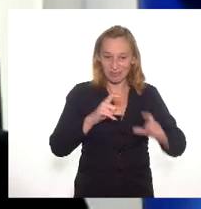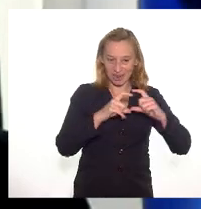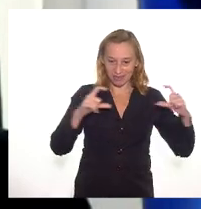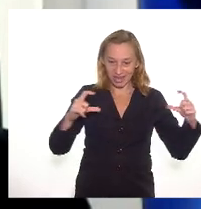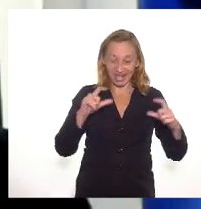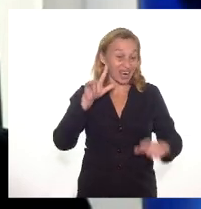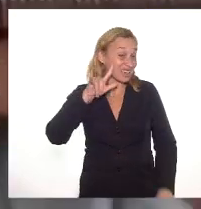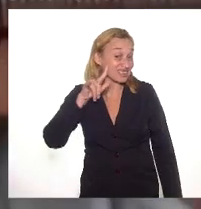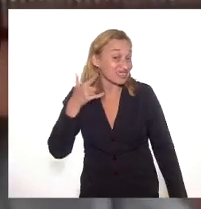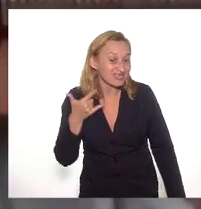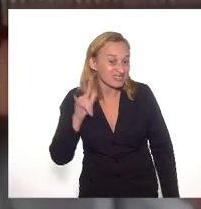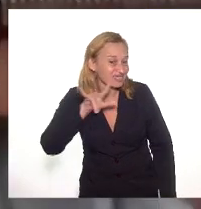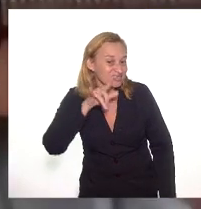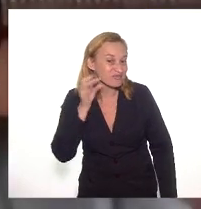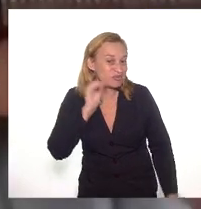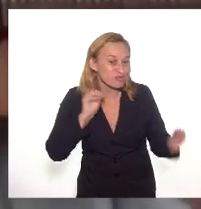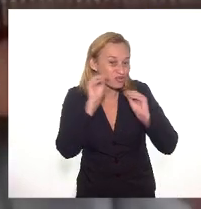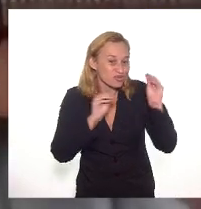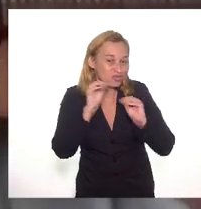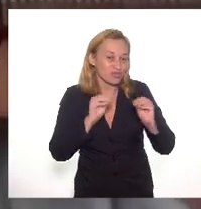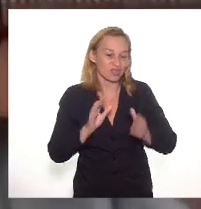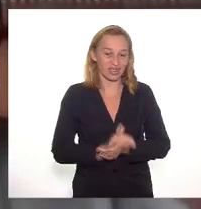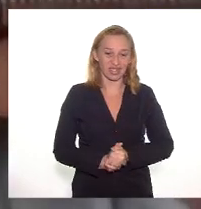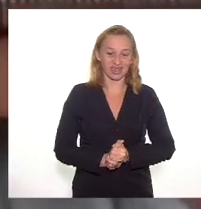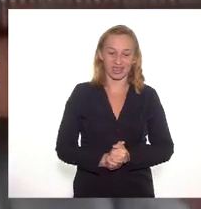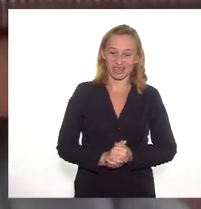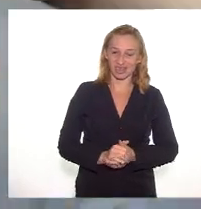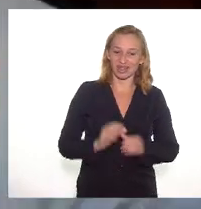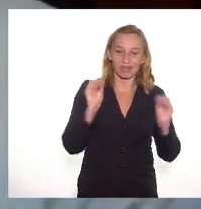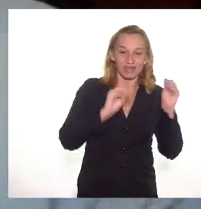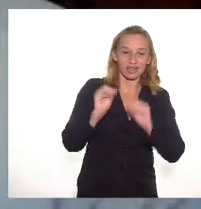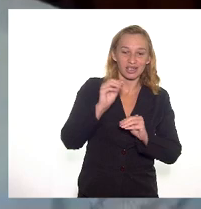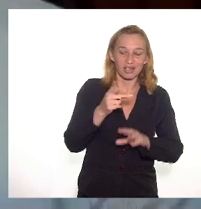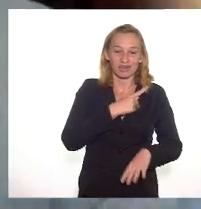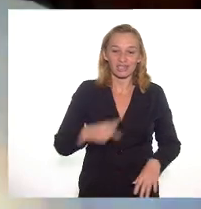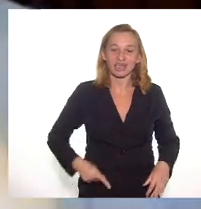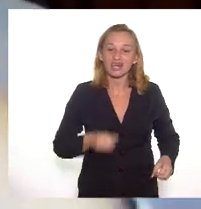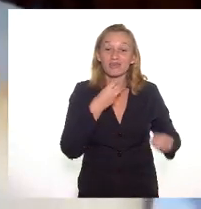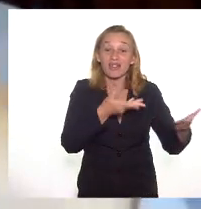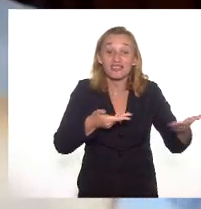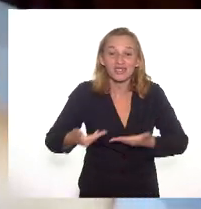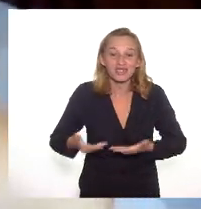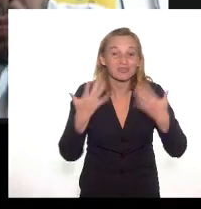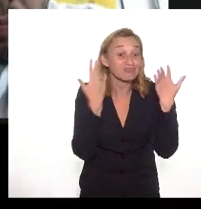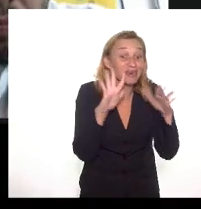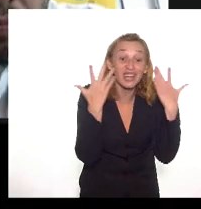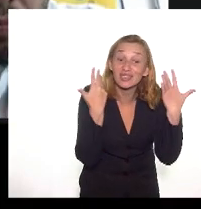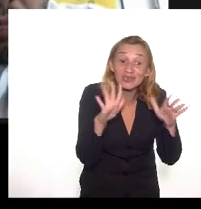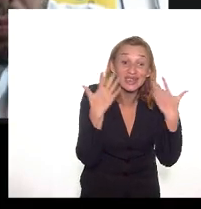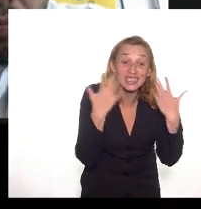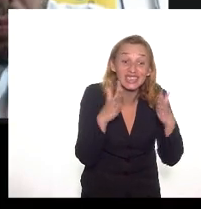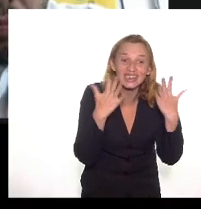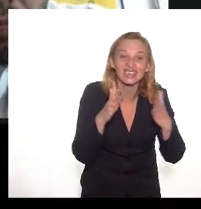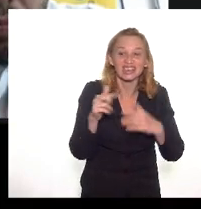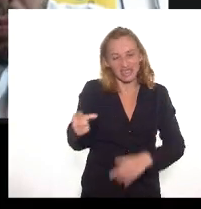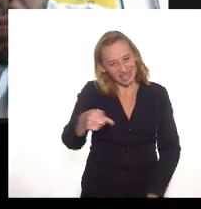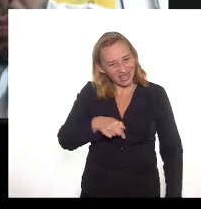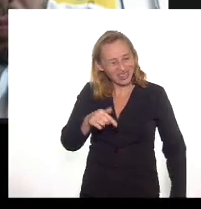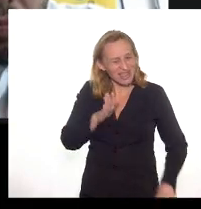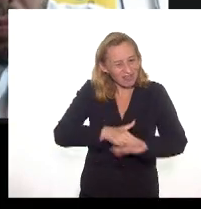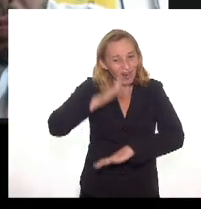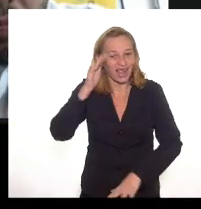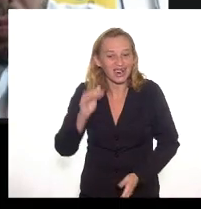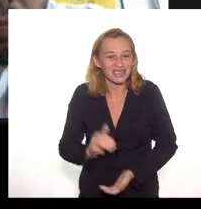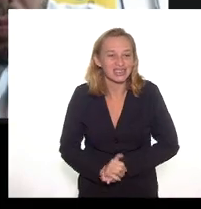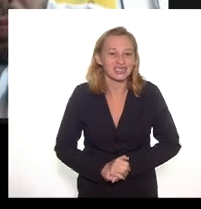tá? Beijo. Nada, você merece. Presidente, seja sempre bem-vindo conosco. Parabéns pela lei. Tem que aparecer escola, mais, escola presidente.